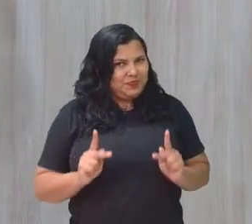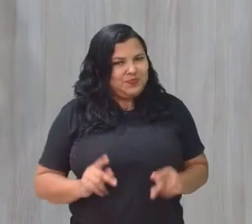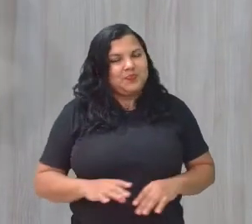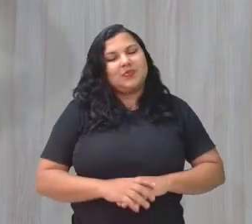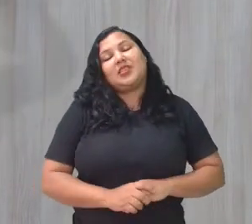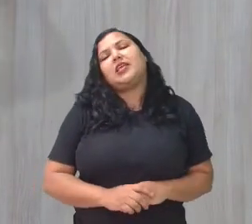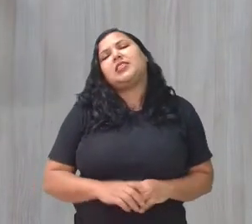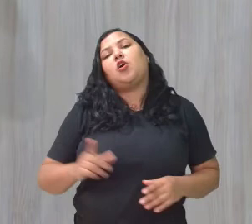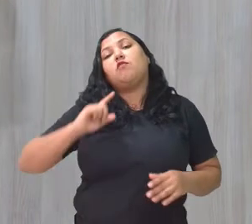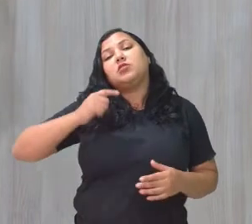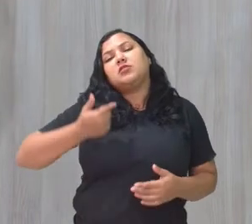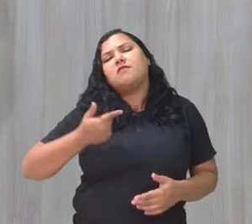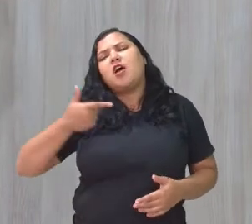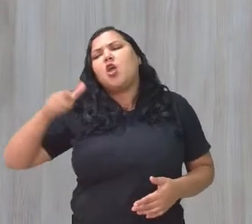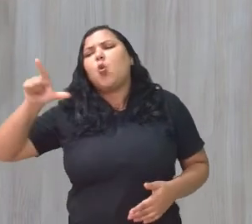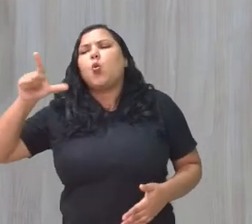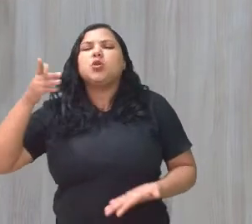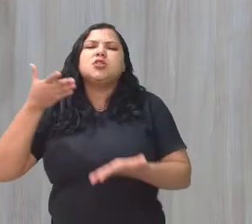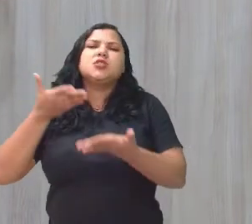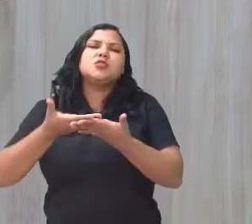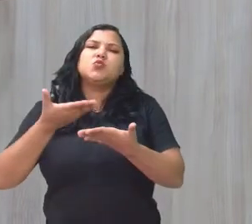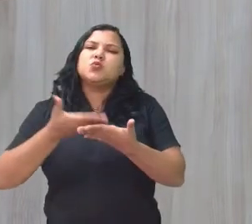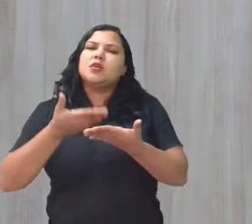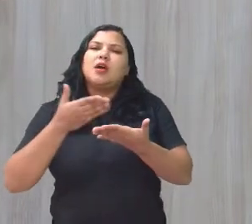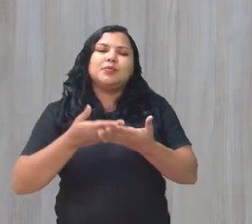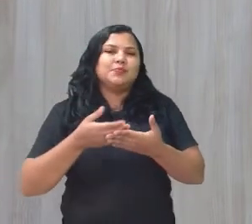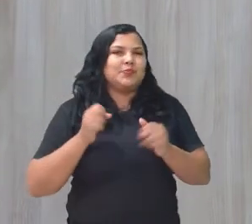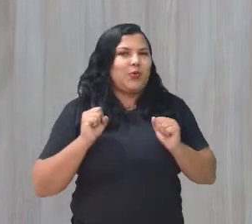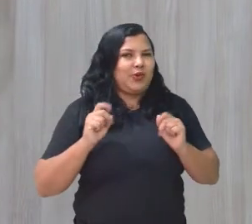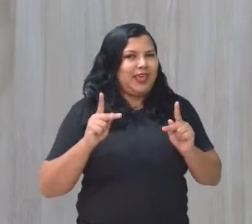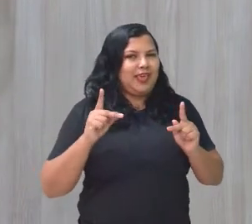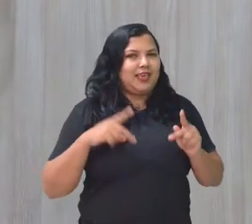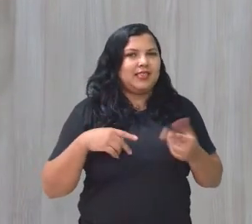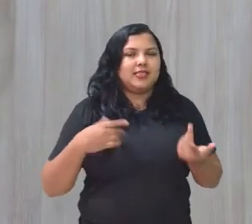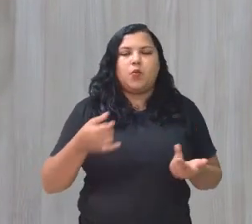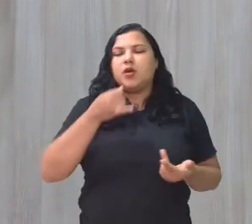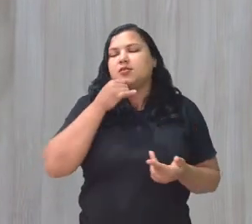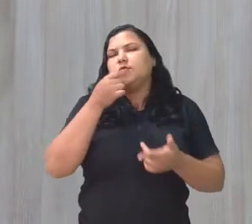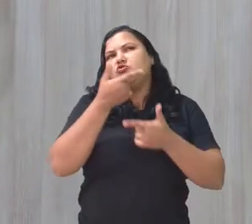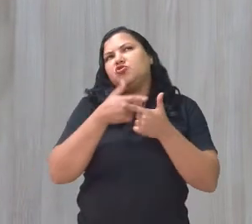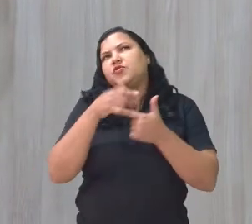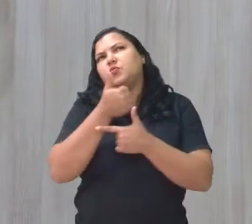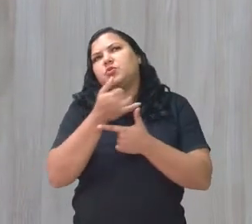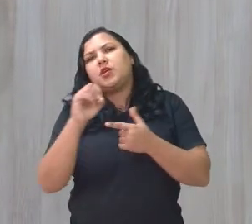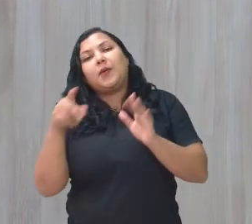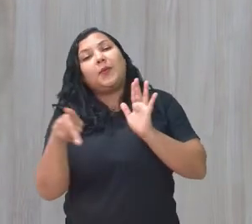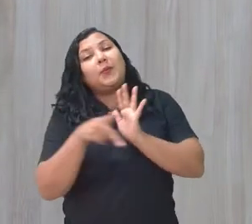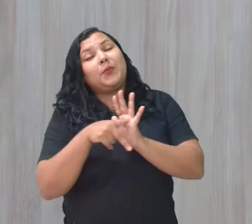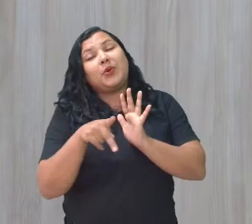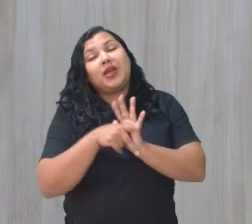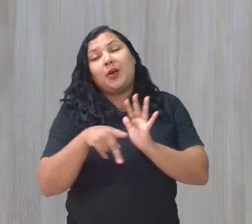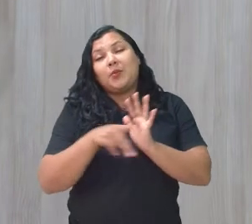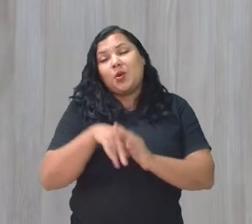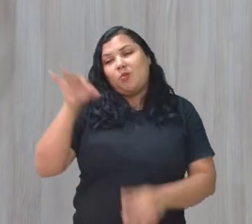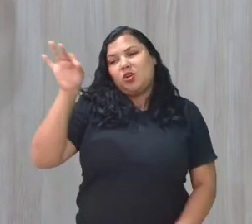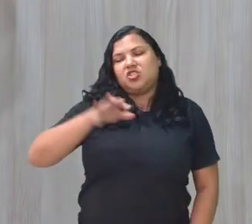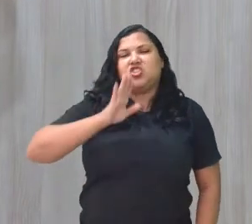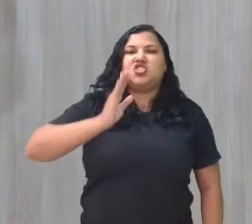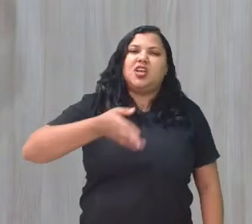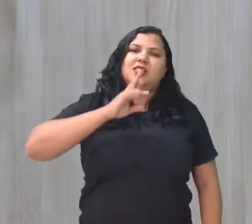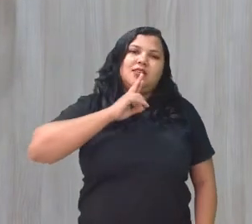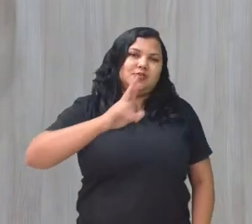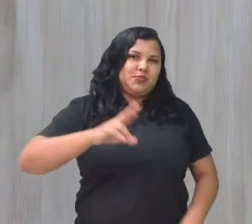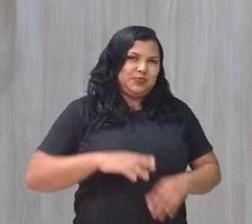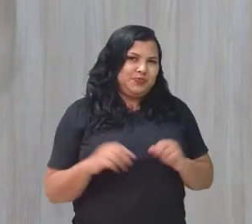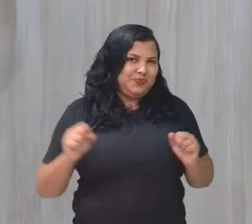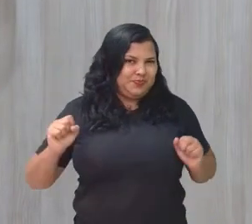lado. Aí você vai perceber que eu já não preciso passar por esse passo, dividir por 100, porque a própria porcentagem vai te dar já